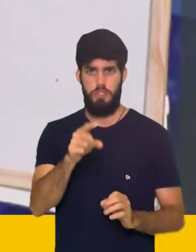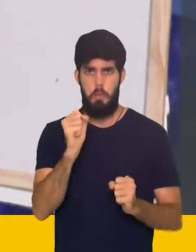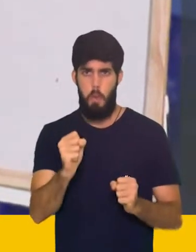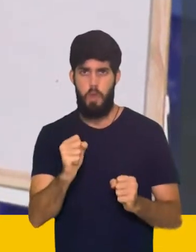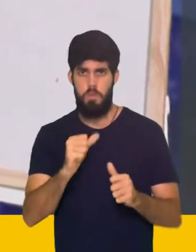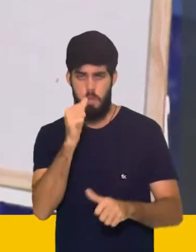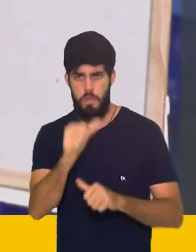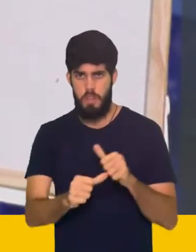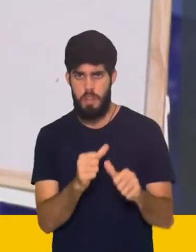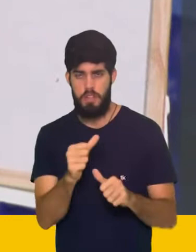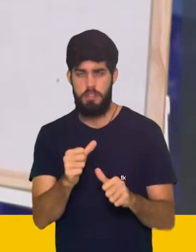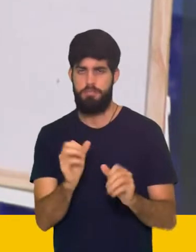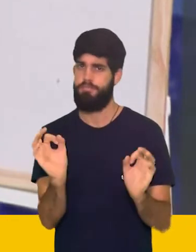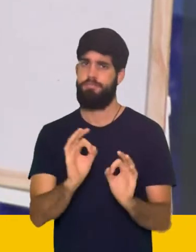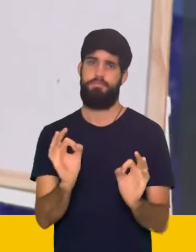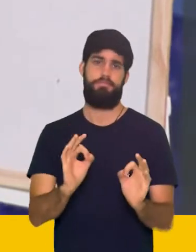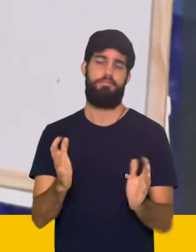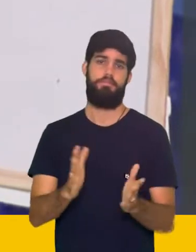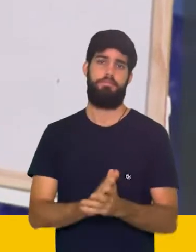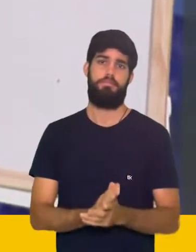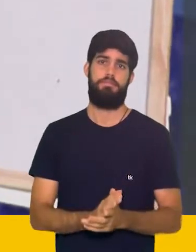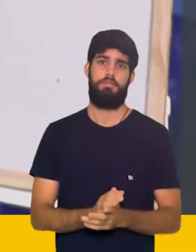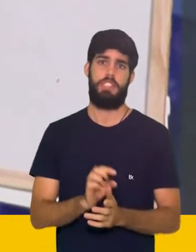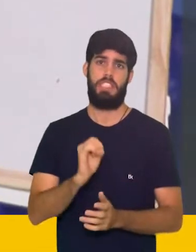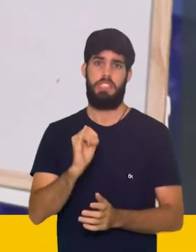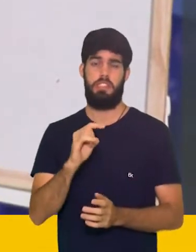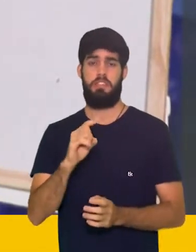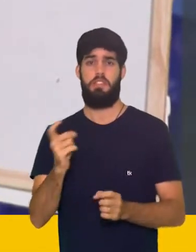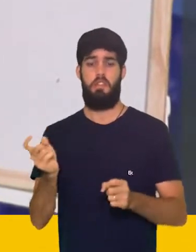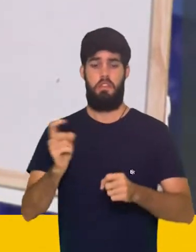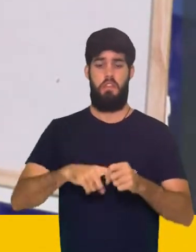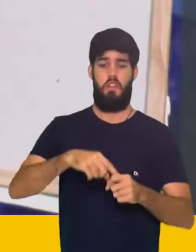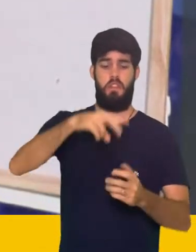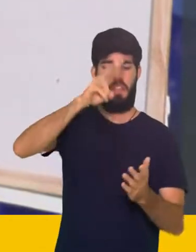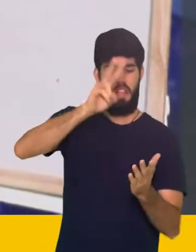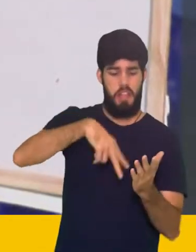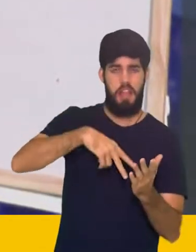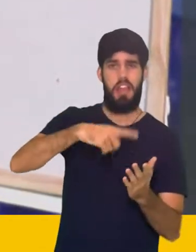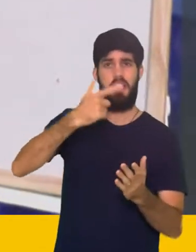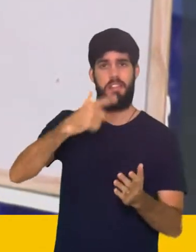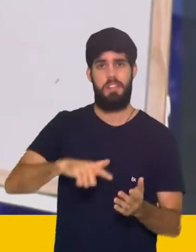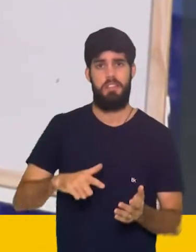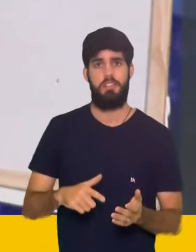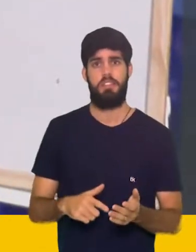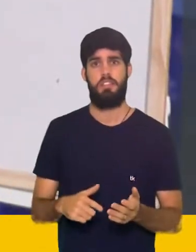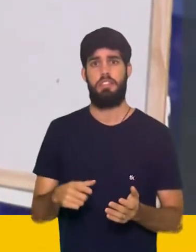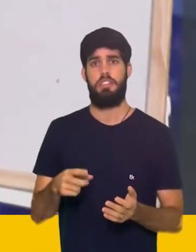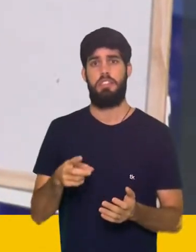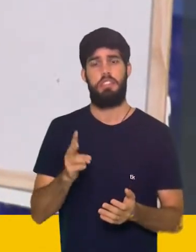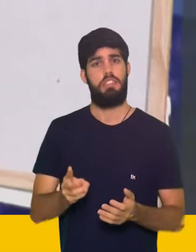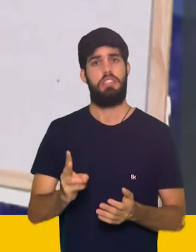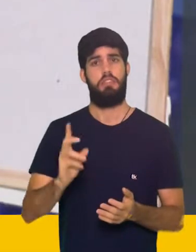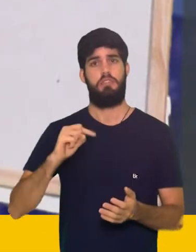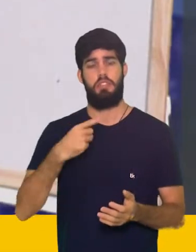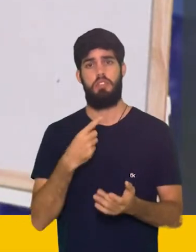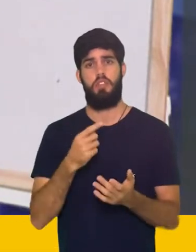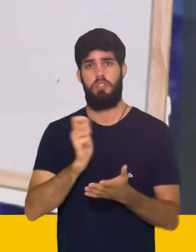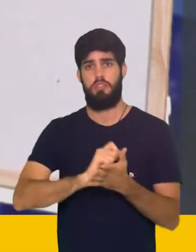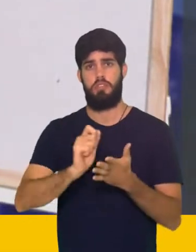pode. Então, se você não pode mudar e você volta para reler, gente, toda vez que a gente